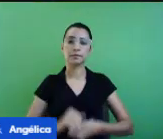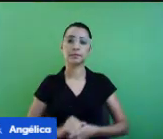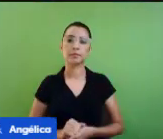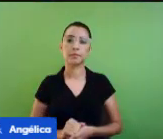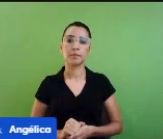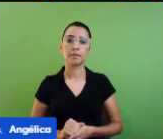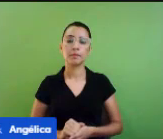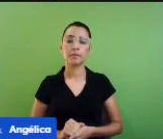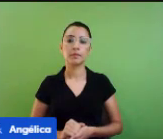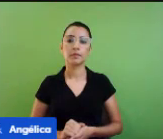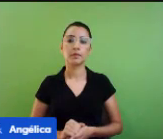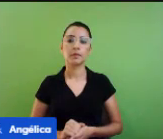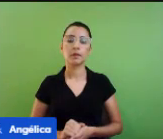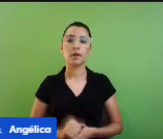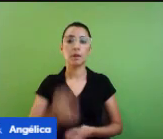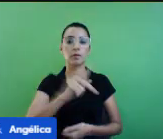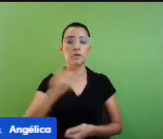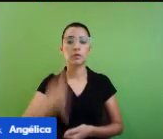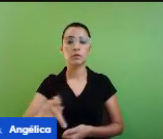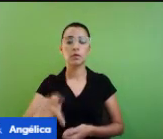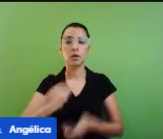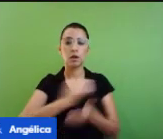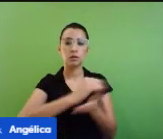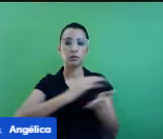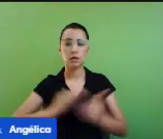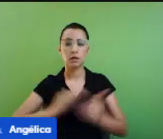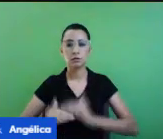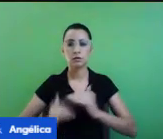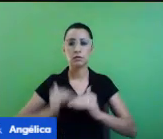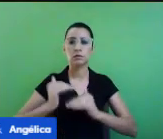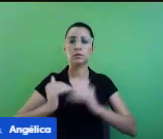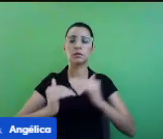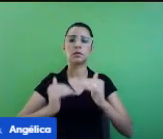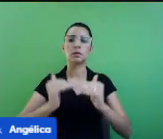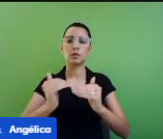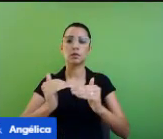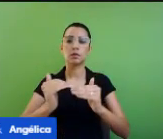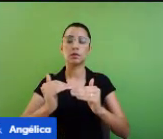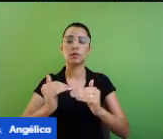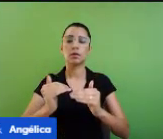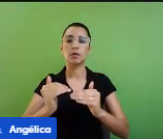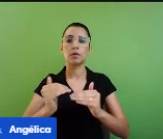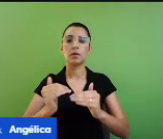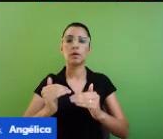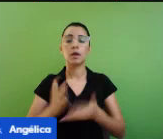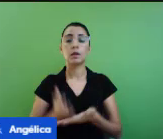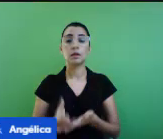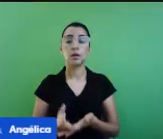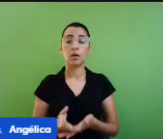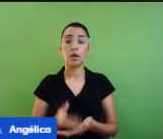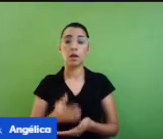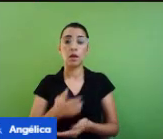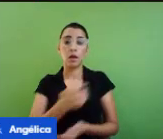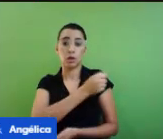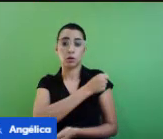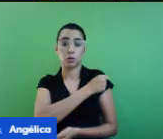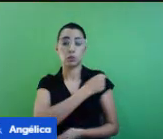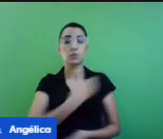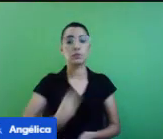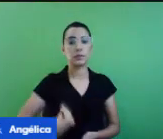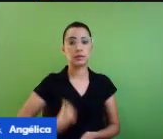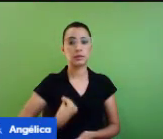desenvolveu a atividade e proporcionou a mesma atividade para os alunos que estão no modo não presencial, em